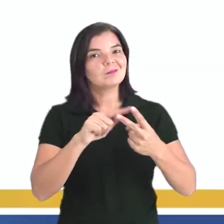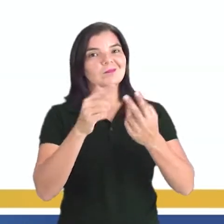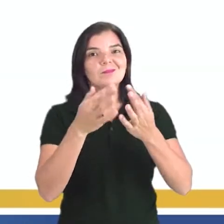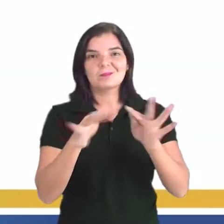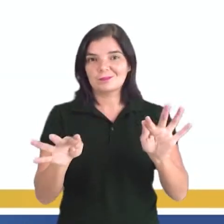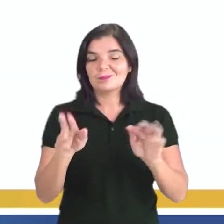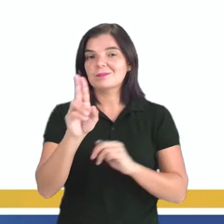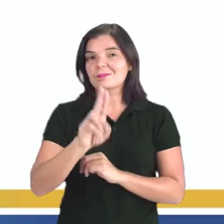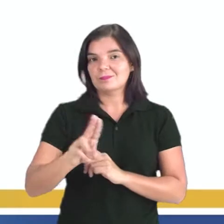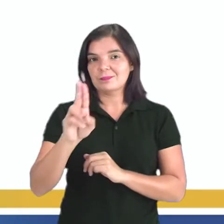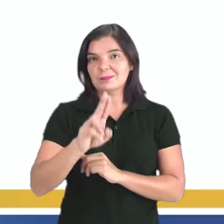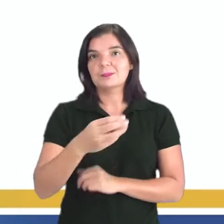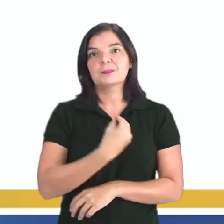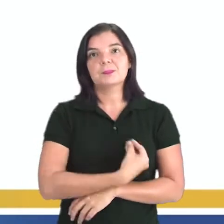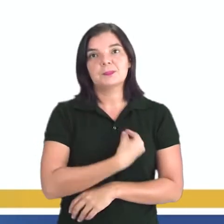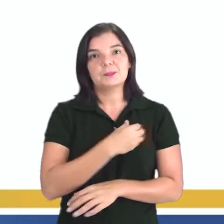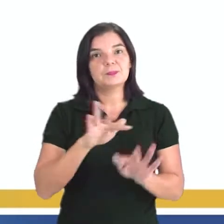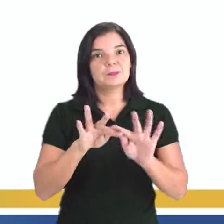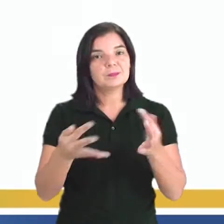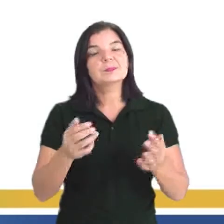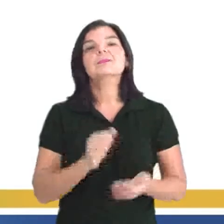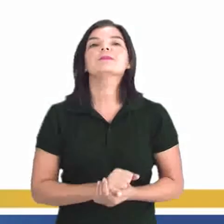frases vocês vão usar o simple present.